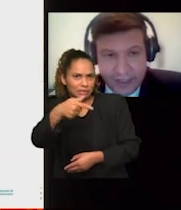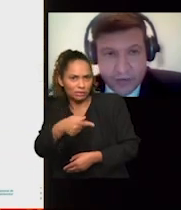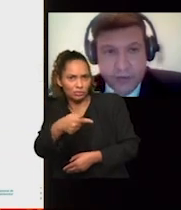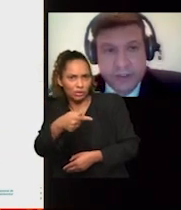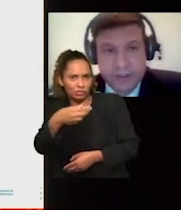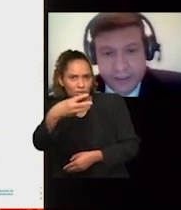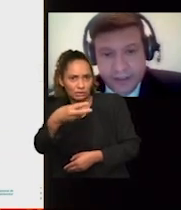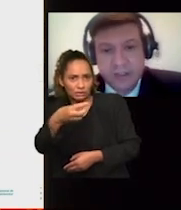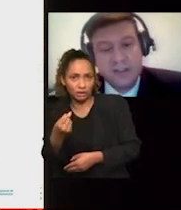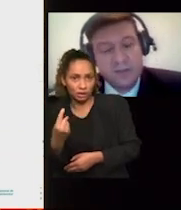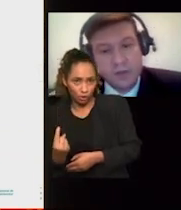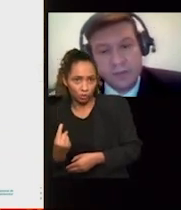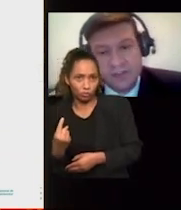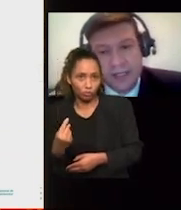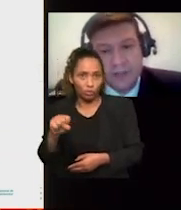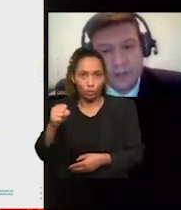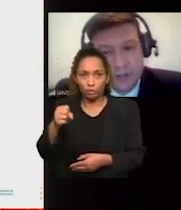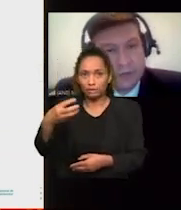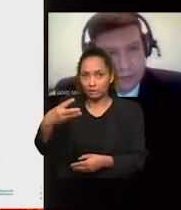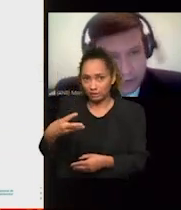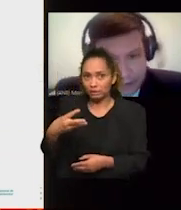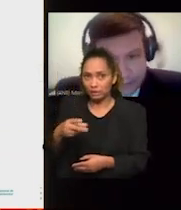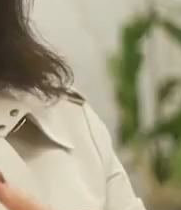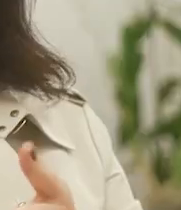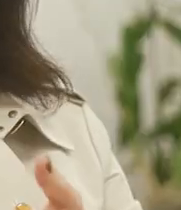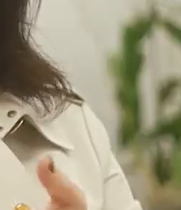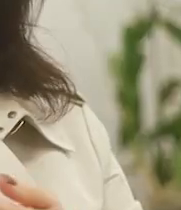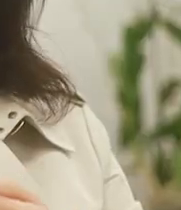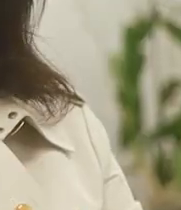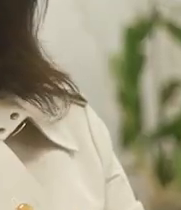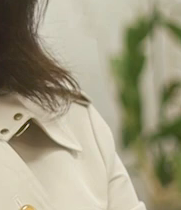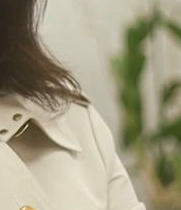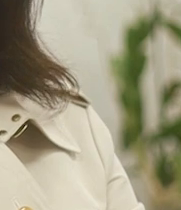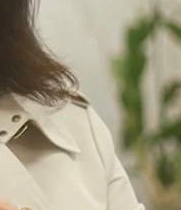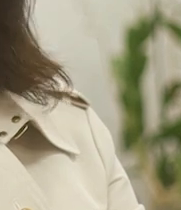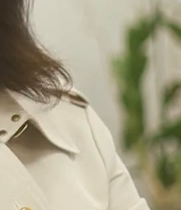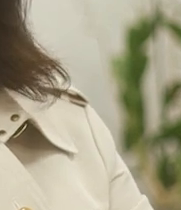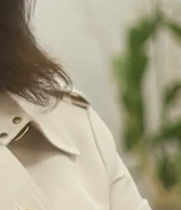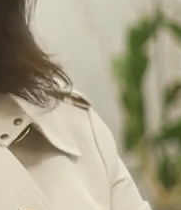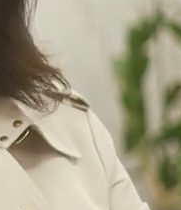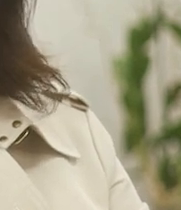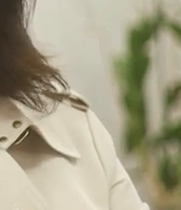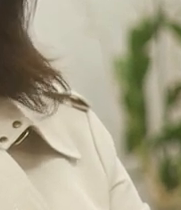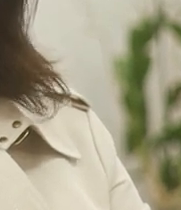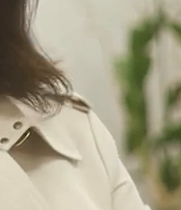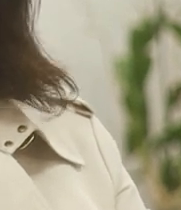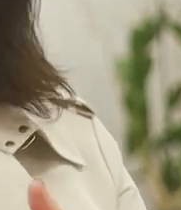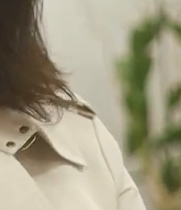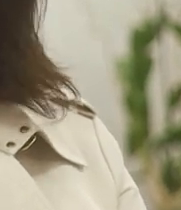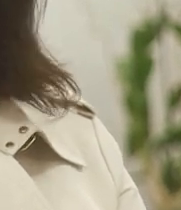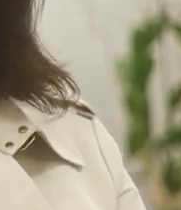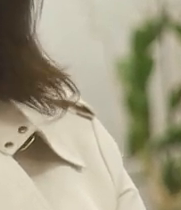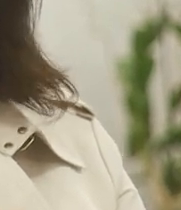7.633 beneficiários, 83 se referiam a beneficiários de alguns cargos com terra. O que esse senhor não explica é que a gente não estava falando só de autistas. Eu estava